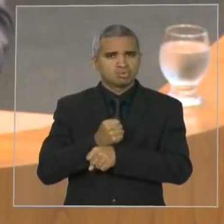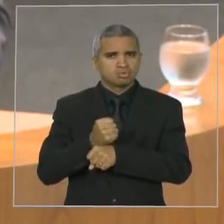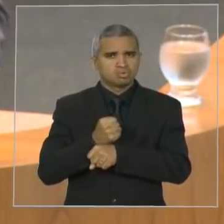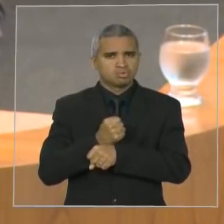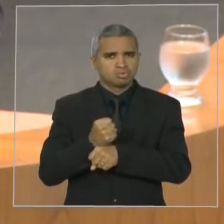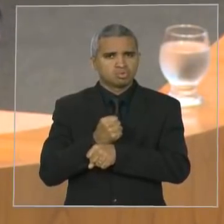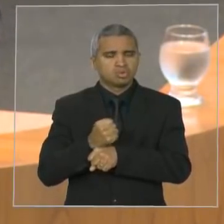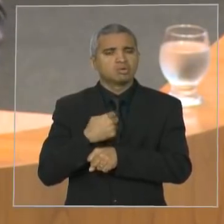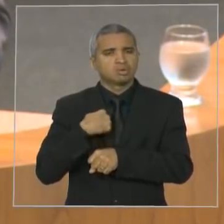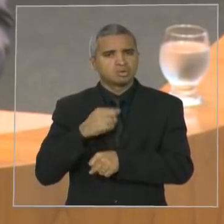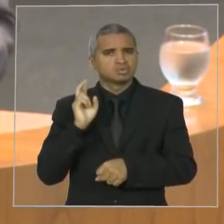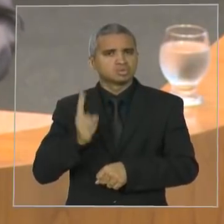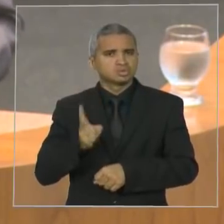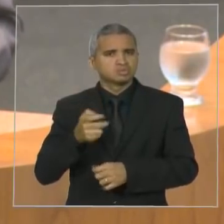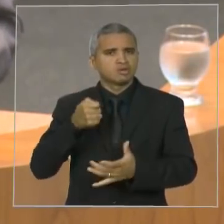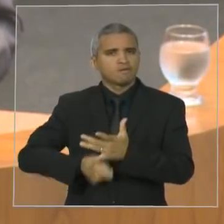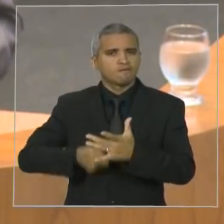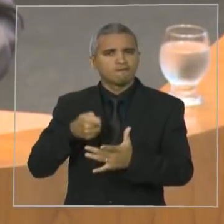piores.